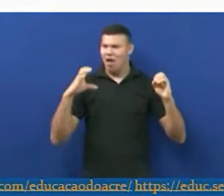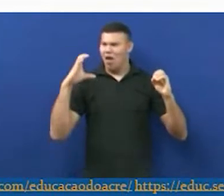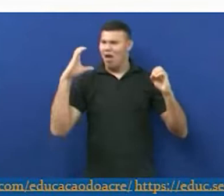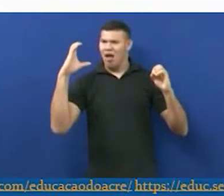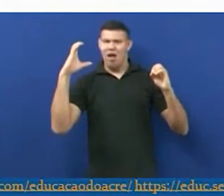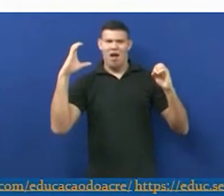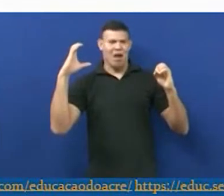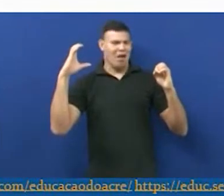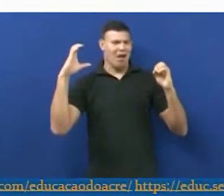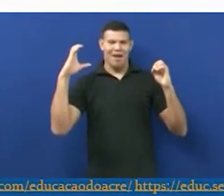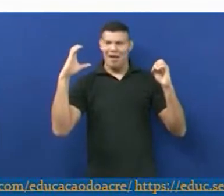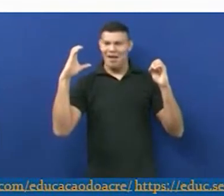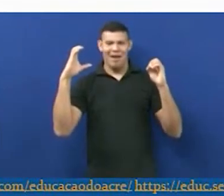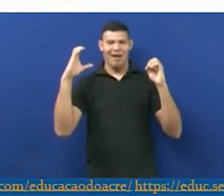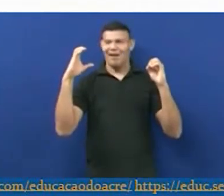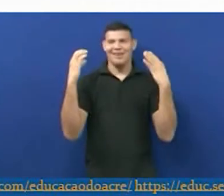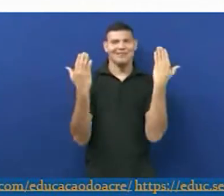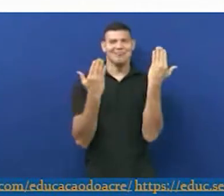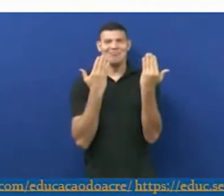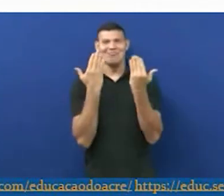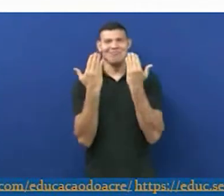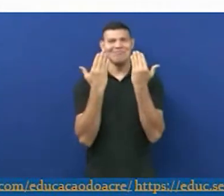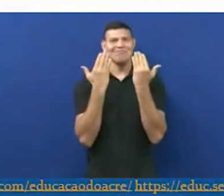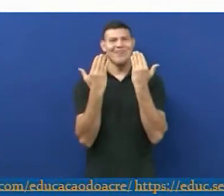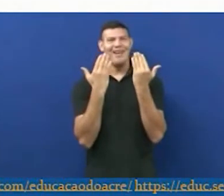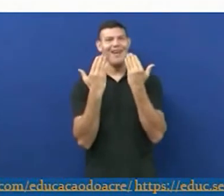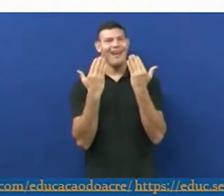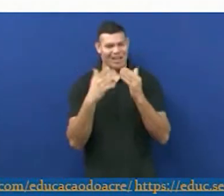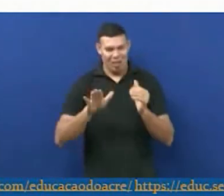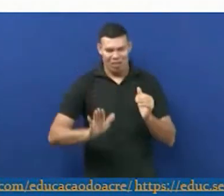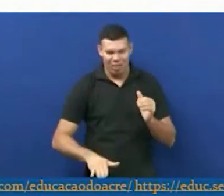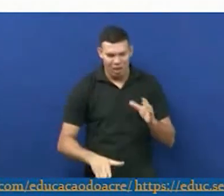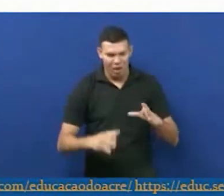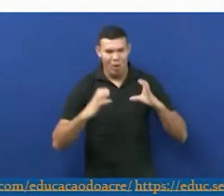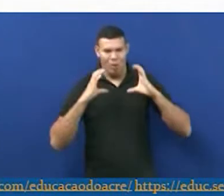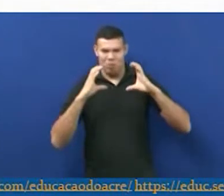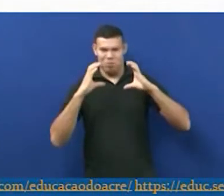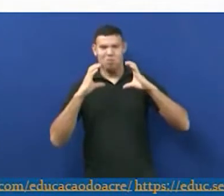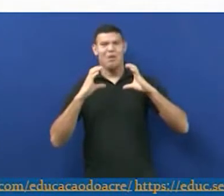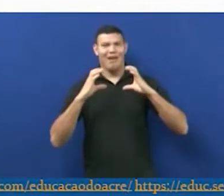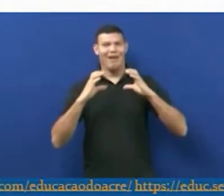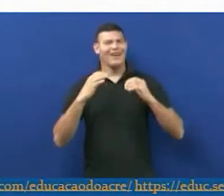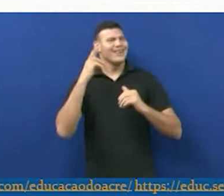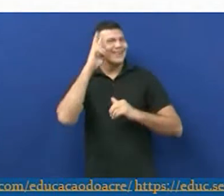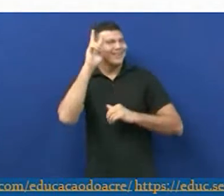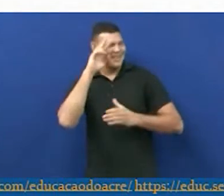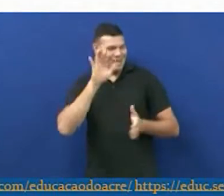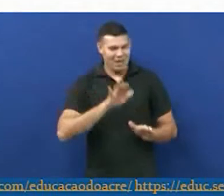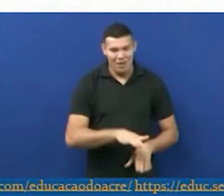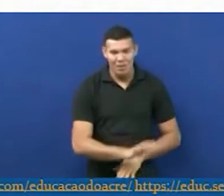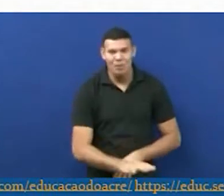seria do tamanho de uma bola de basquete. Então, são tamanhos bem distintos.